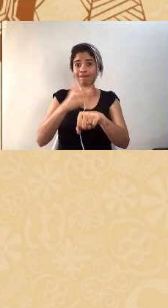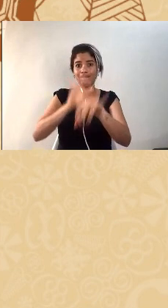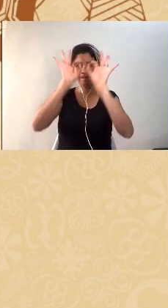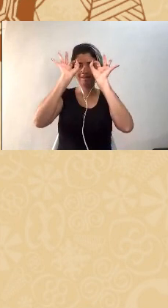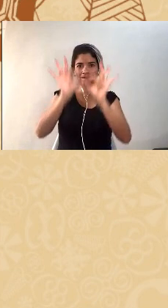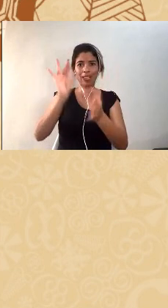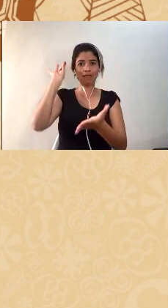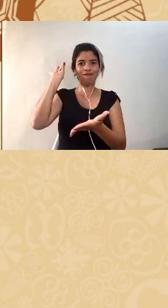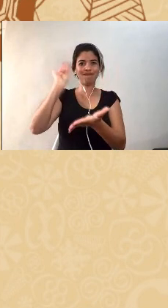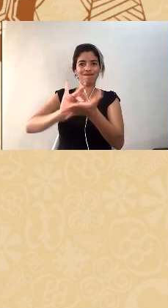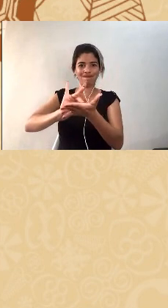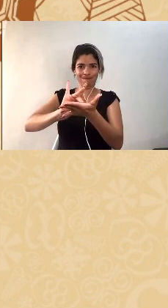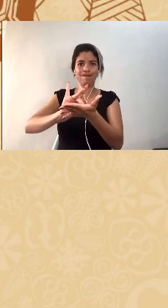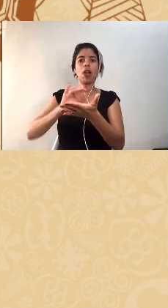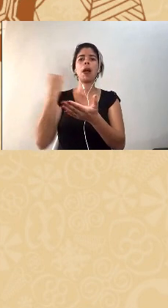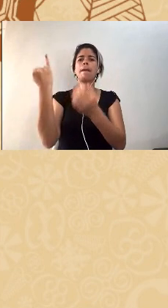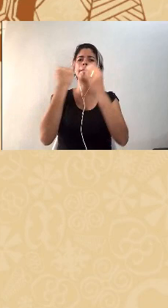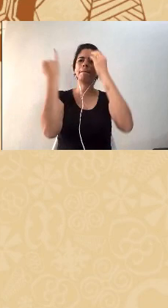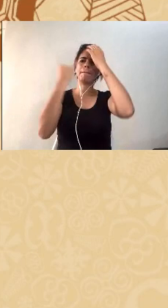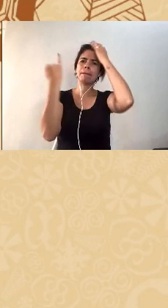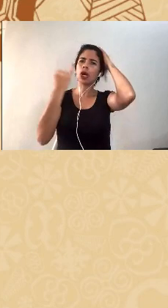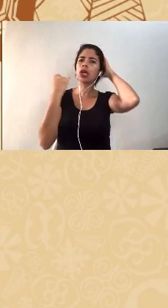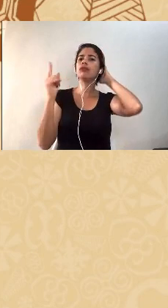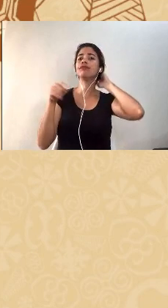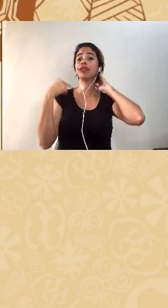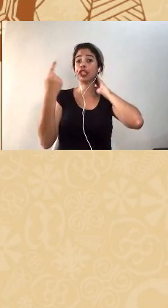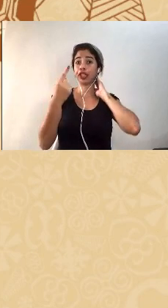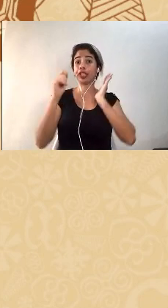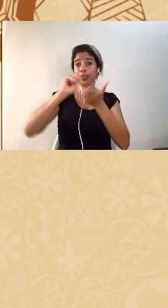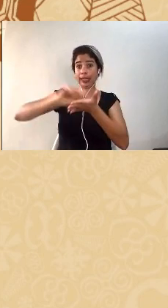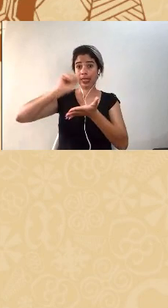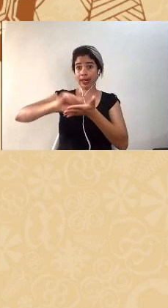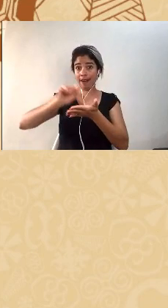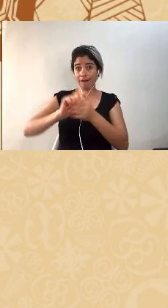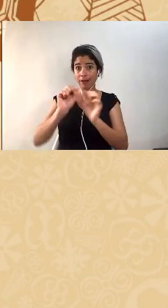Sou concreto, e aí é importante que todos nós escrevamos.